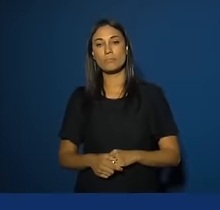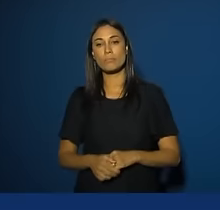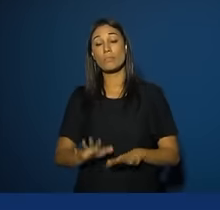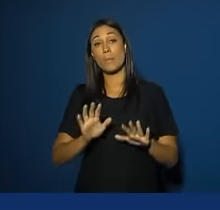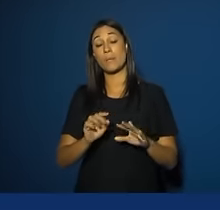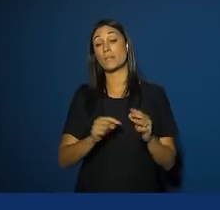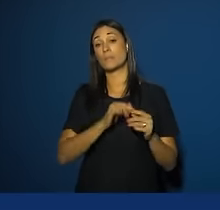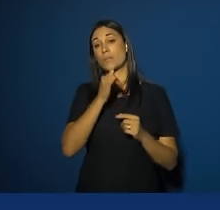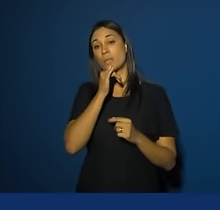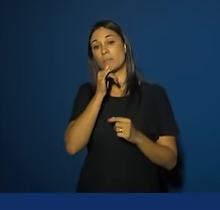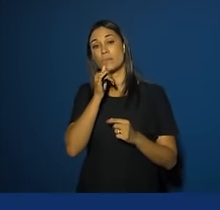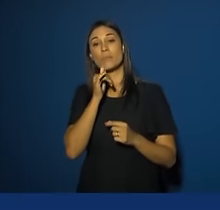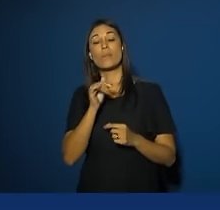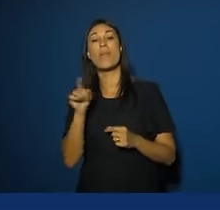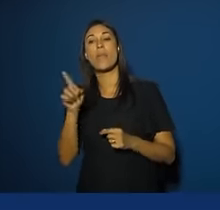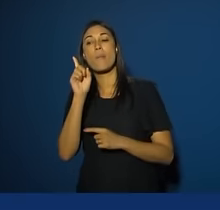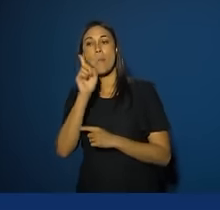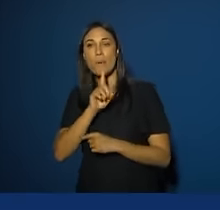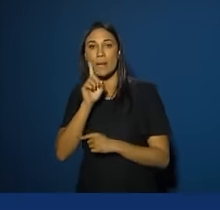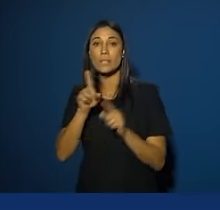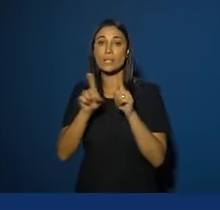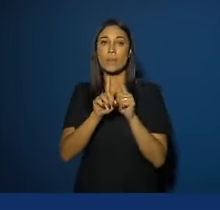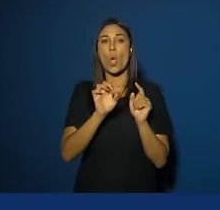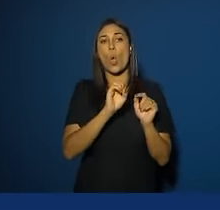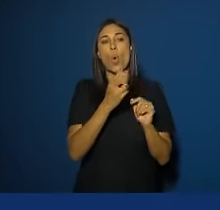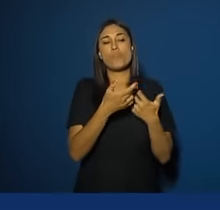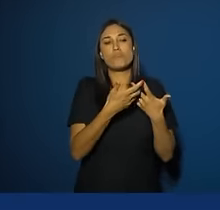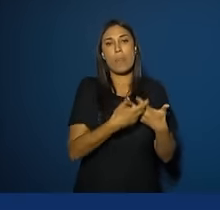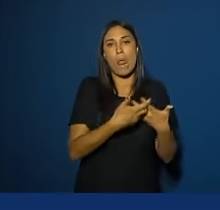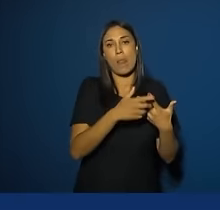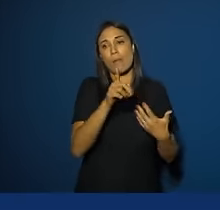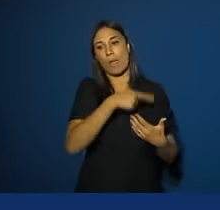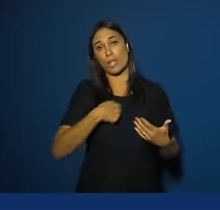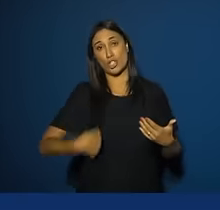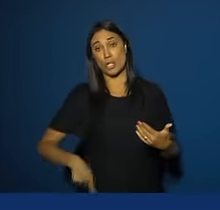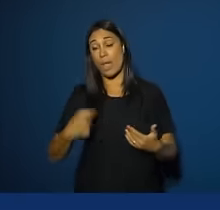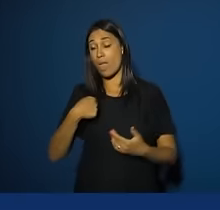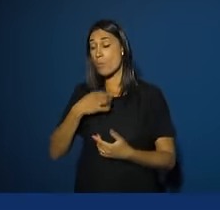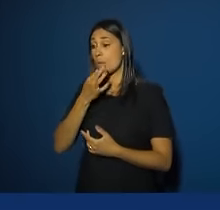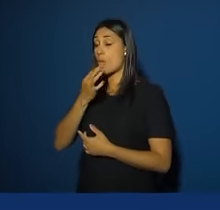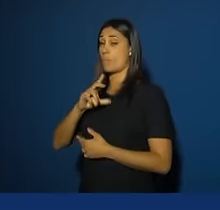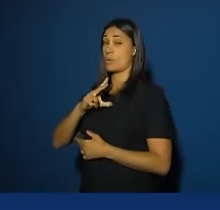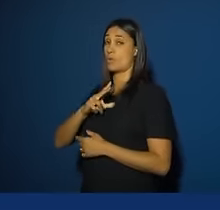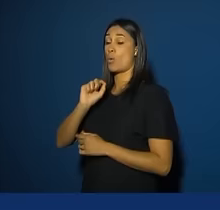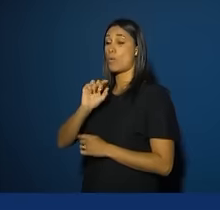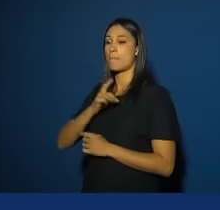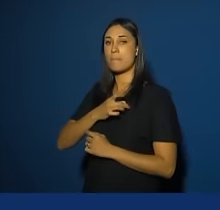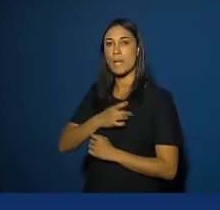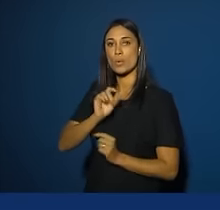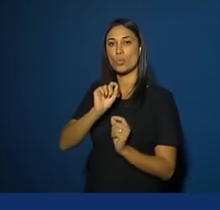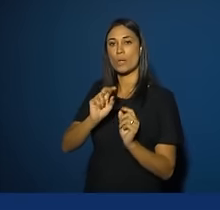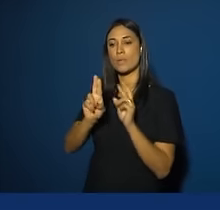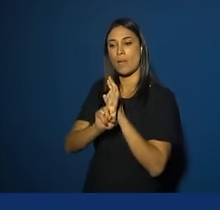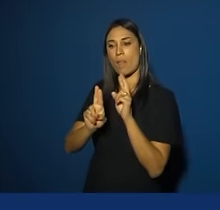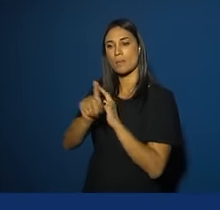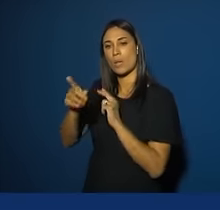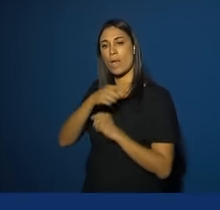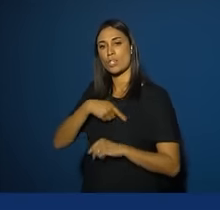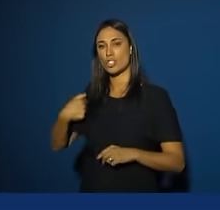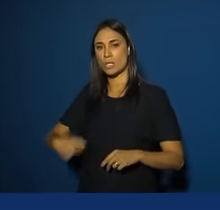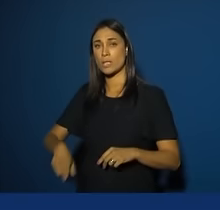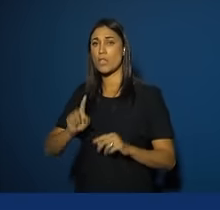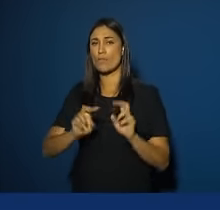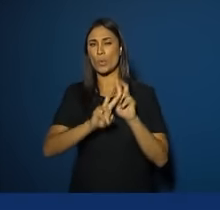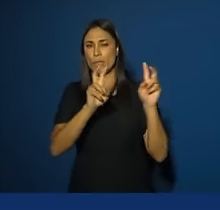Uma desaceleração mais forte no mercado americano ou uma crise maior na China. Né? E eu tenho particularmente medo em relação essa questão chinesa, né?